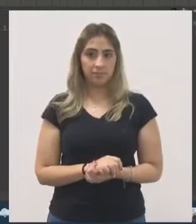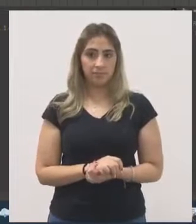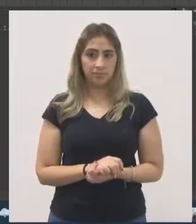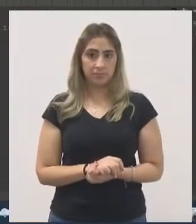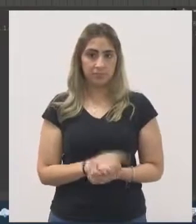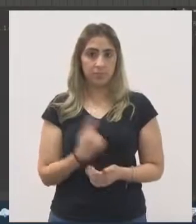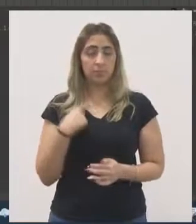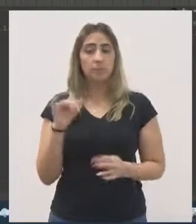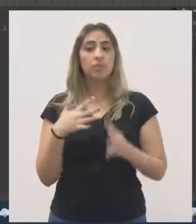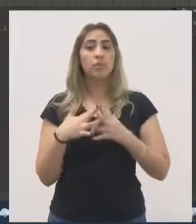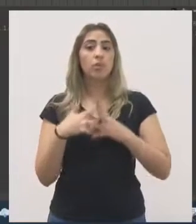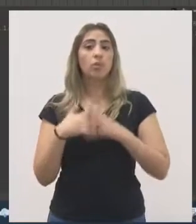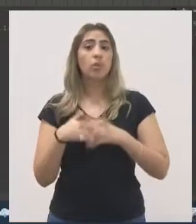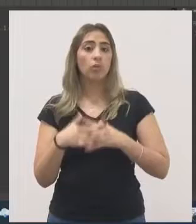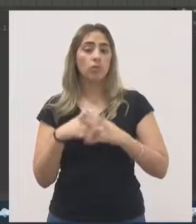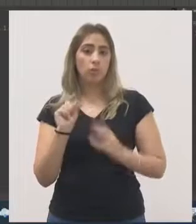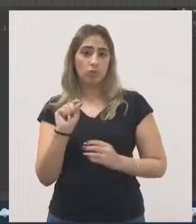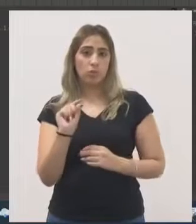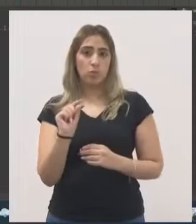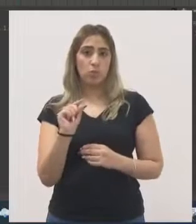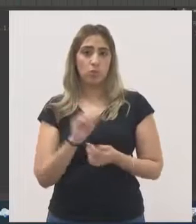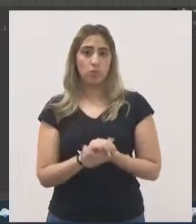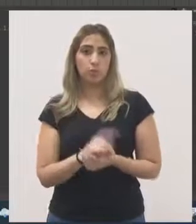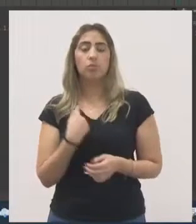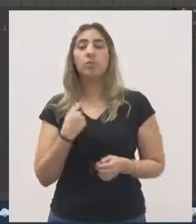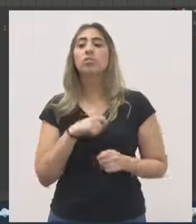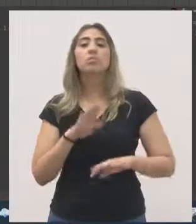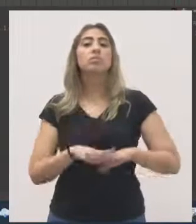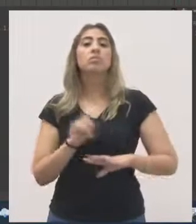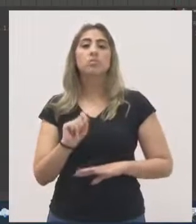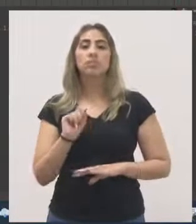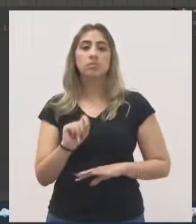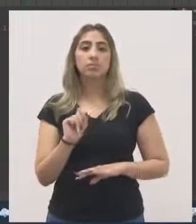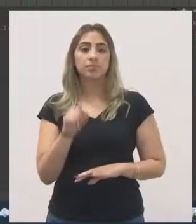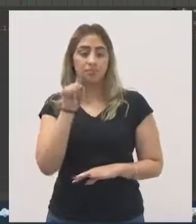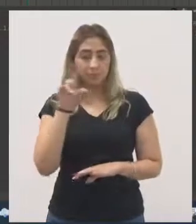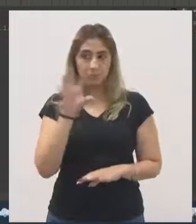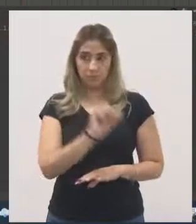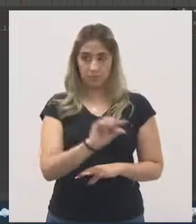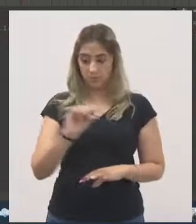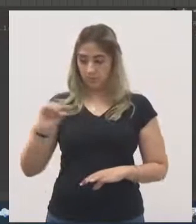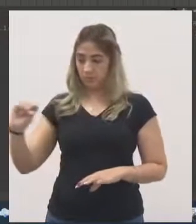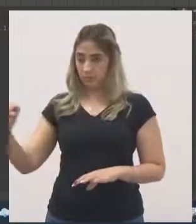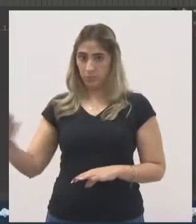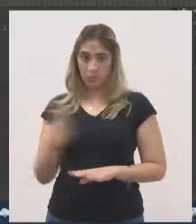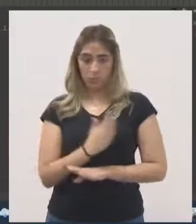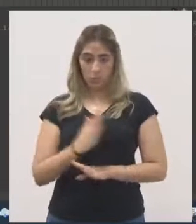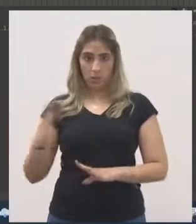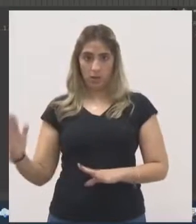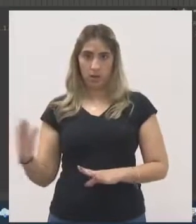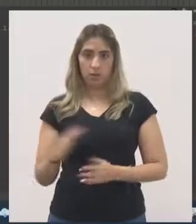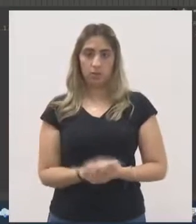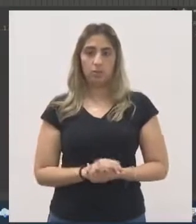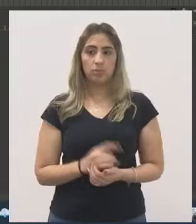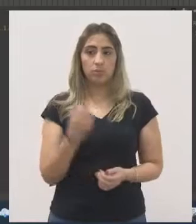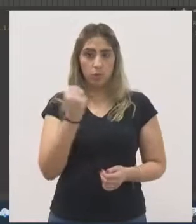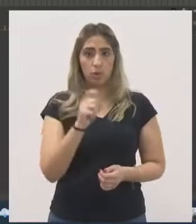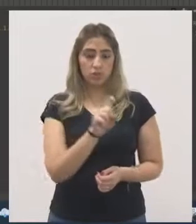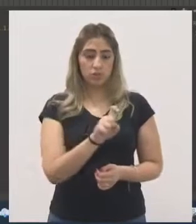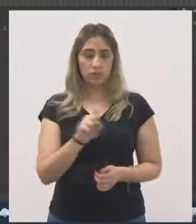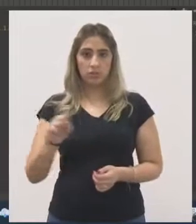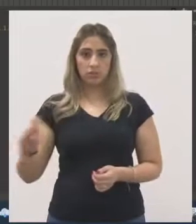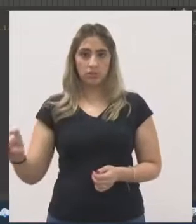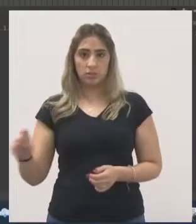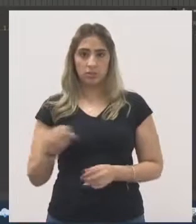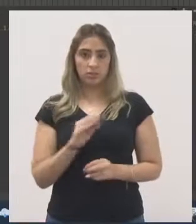vai confundir. Então, pessoal, o que a gente faz? A gente arrasta, pode arrastar mesmo, para ele